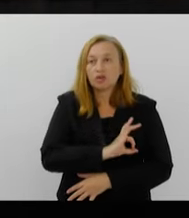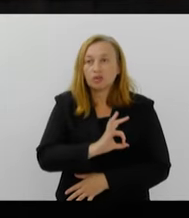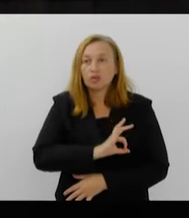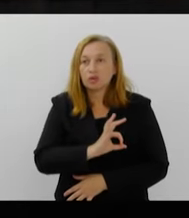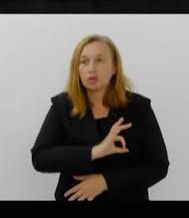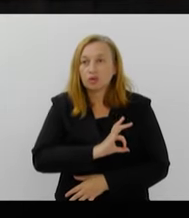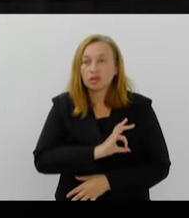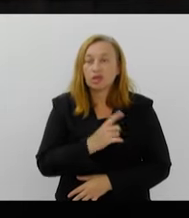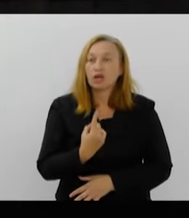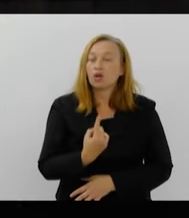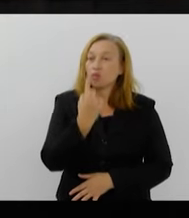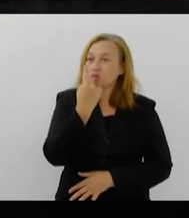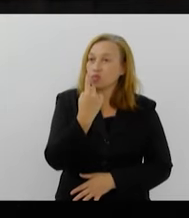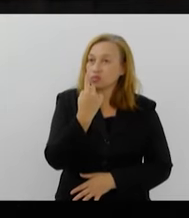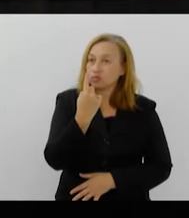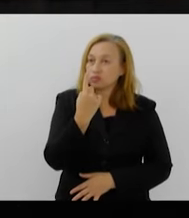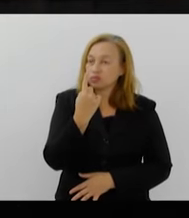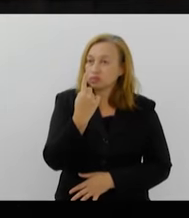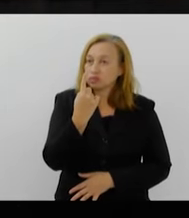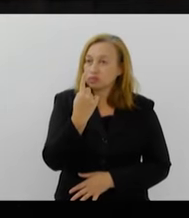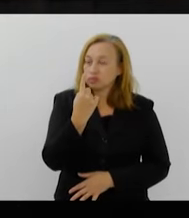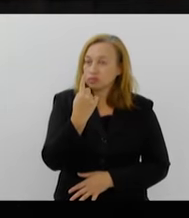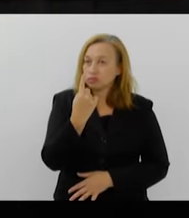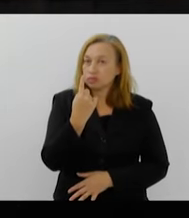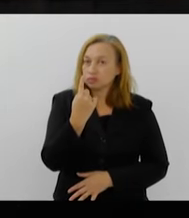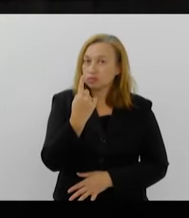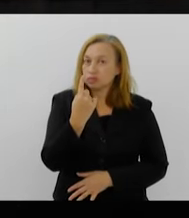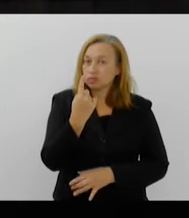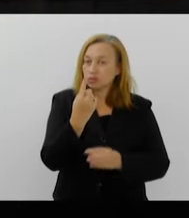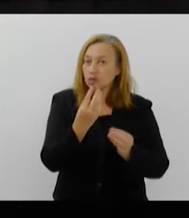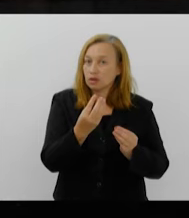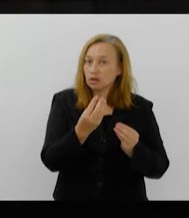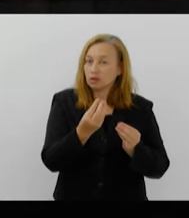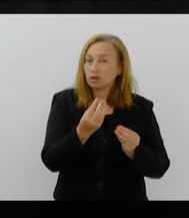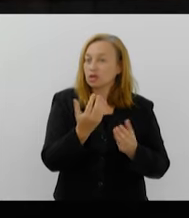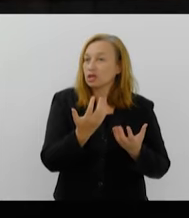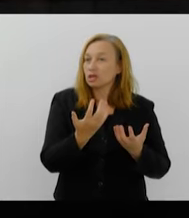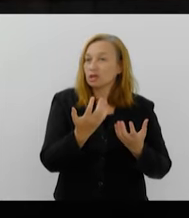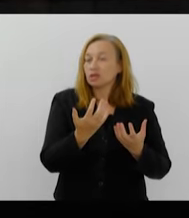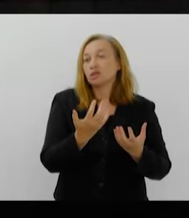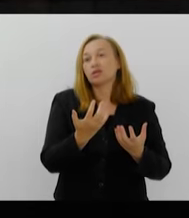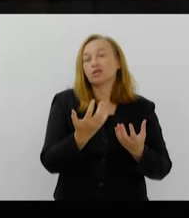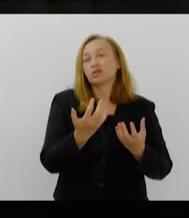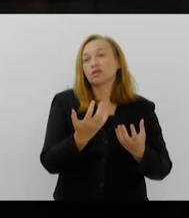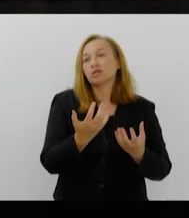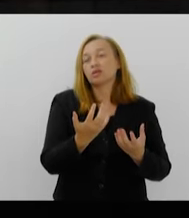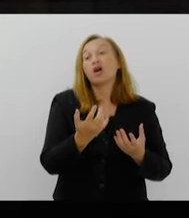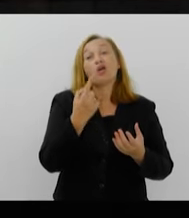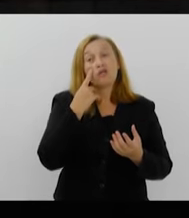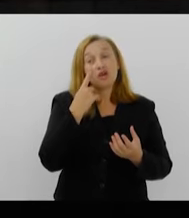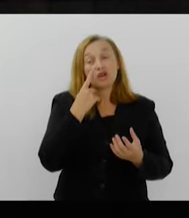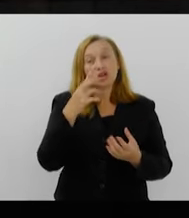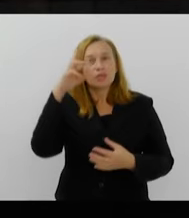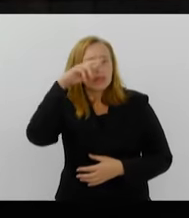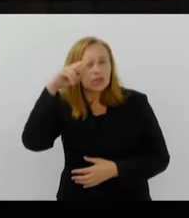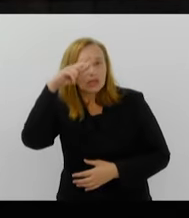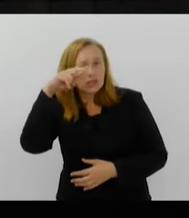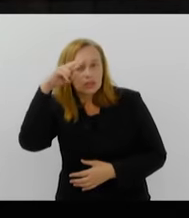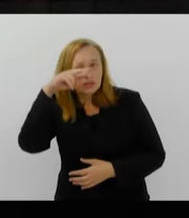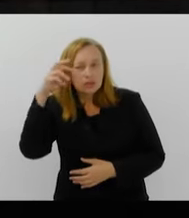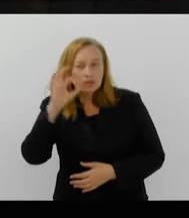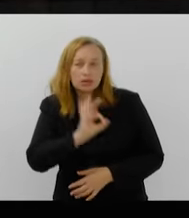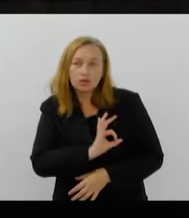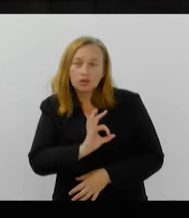dos implicados no assassinato. Então vejam a que absurdo a gente chega. A perícia não consegue produzir provas porque quem